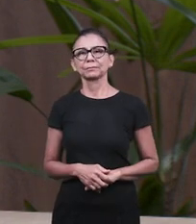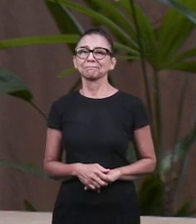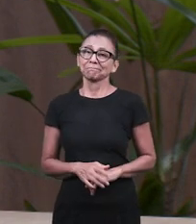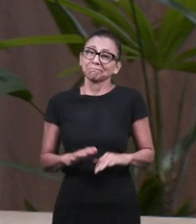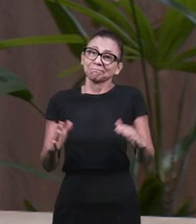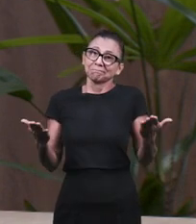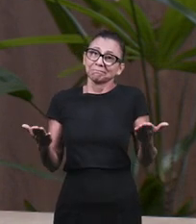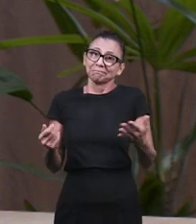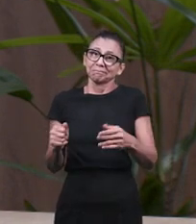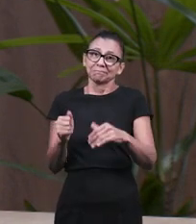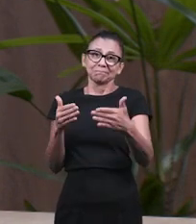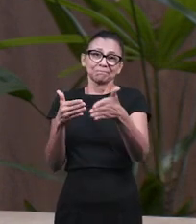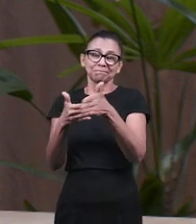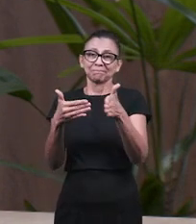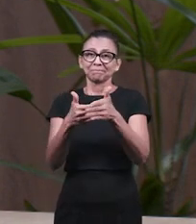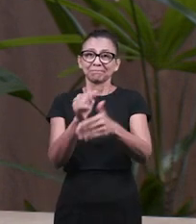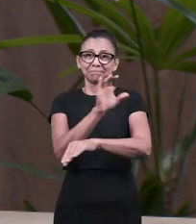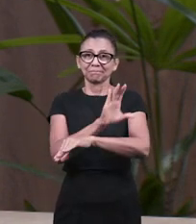mas não entraram.